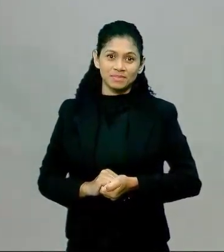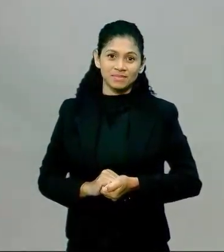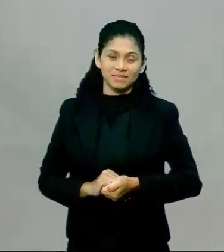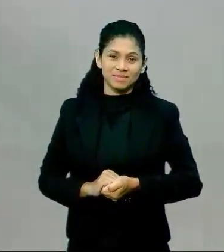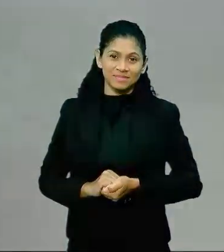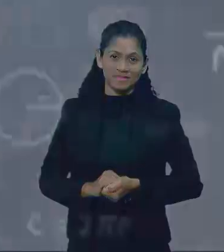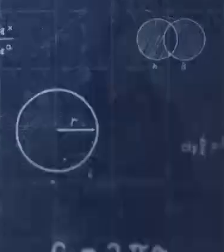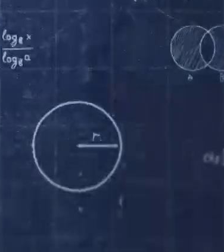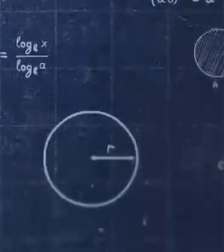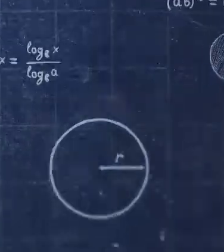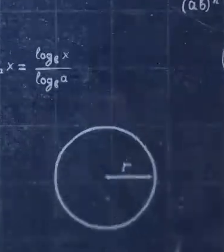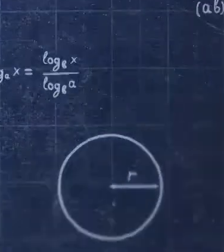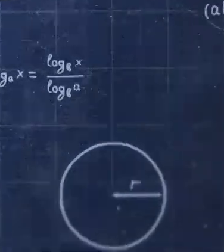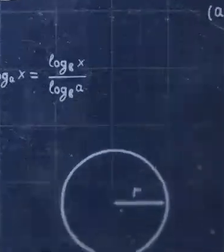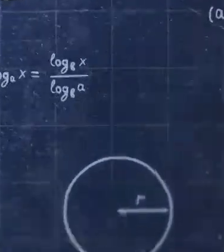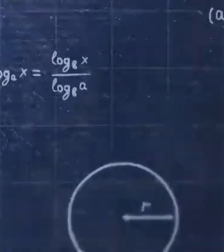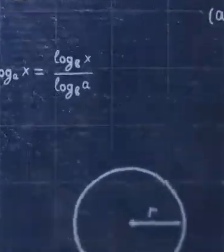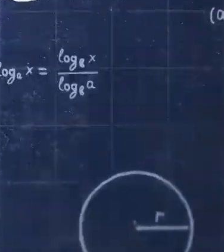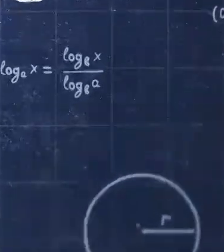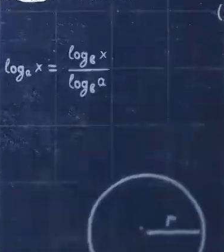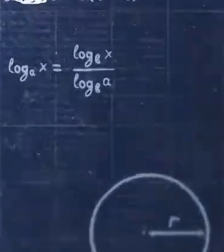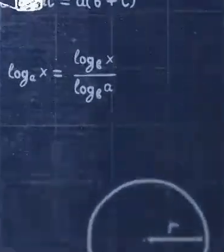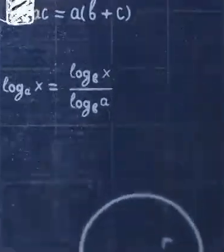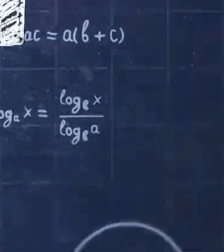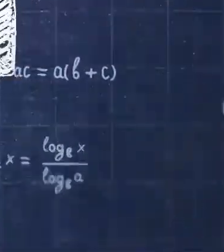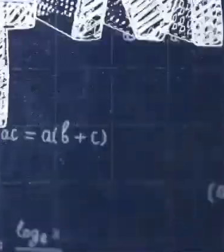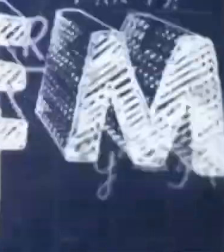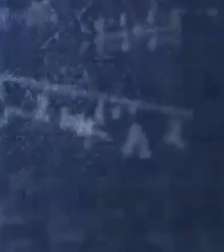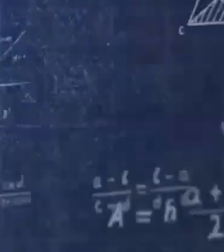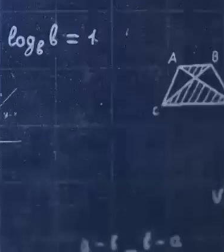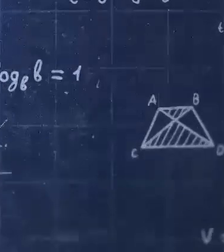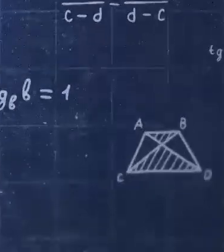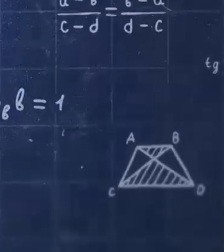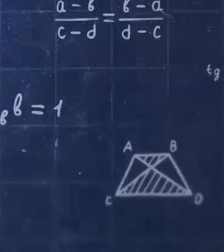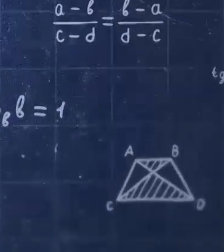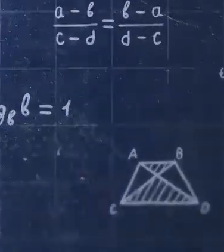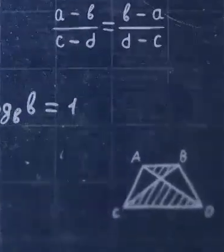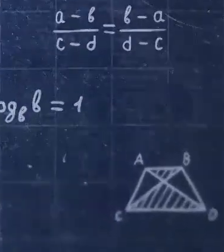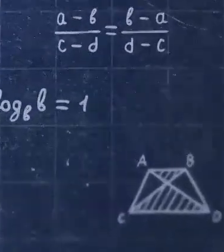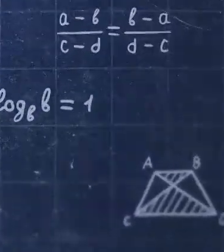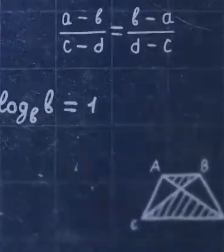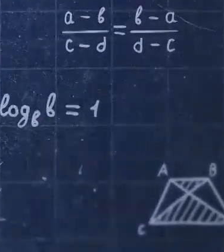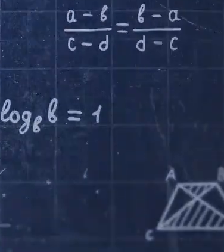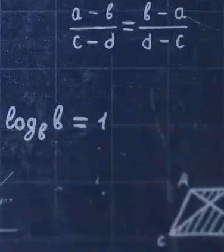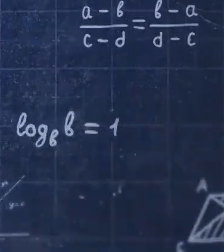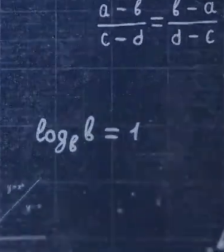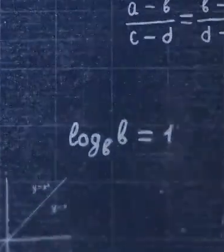Tchau.